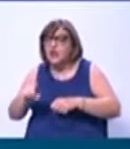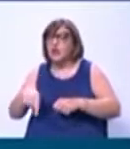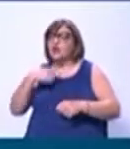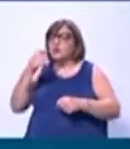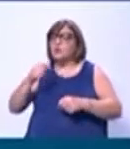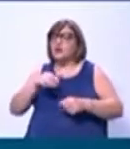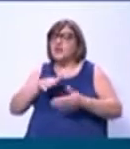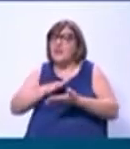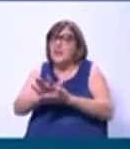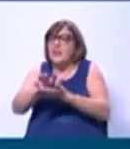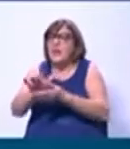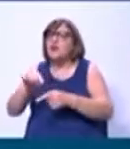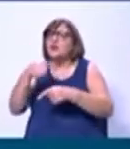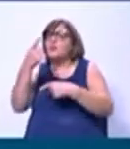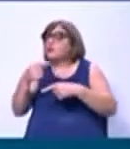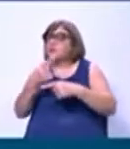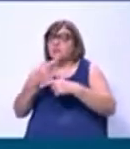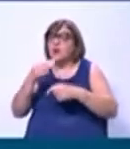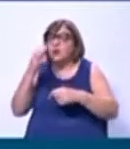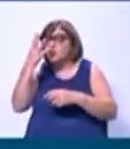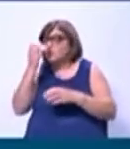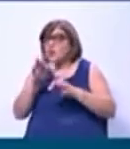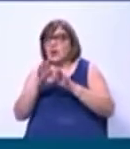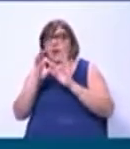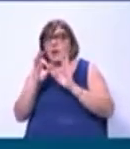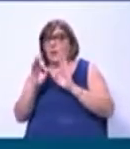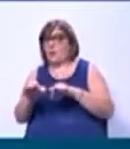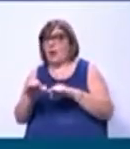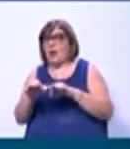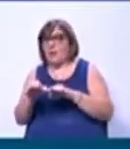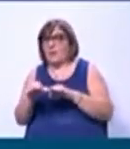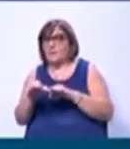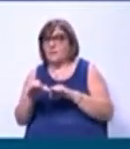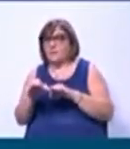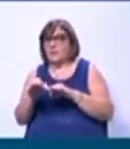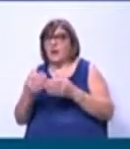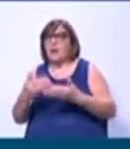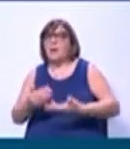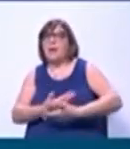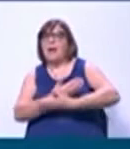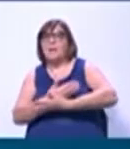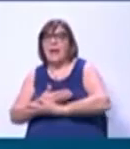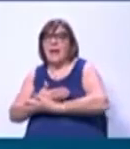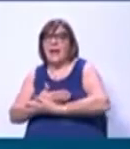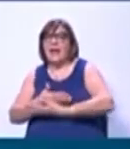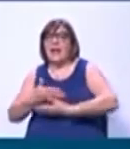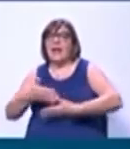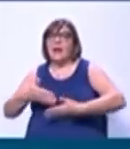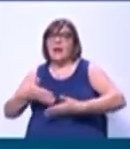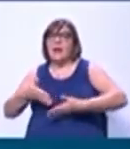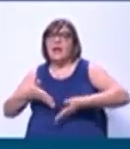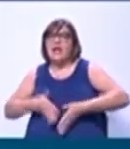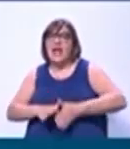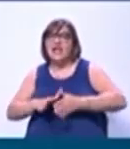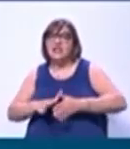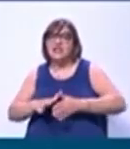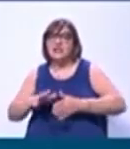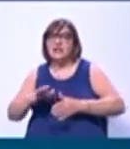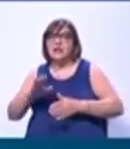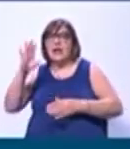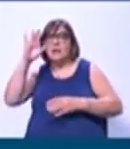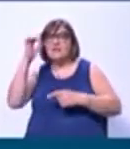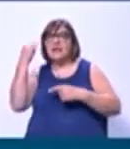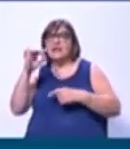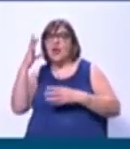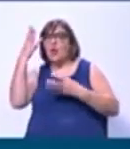correr e por aí fora. No caso do sono, passa-se exatamente a mesma coisa, ou seja, o bebê não nasce com a capacidade de dormir